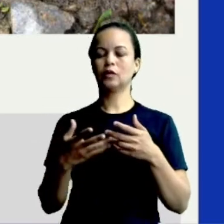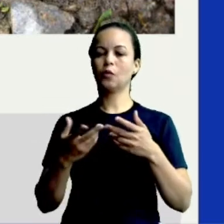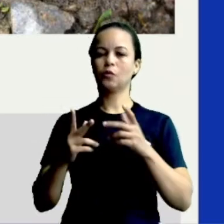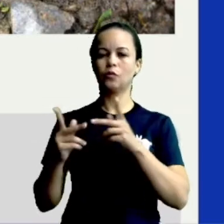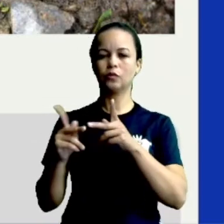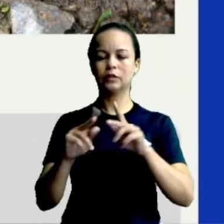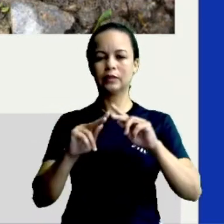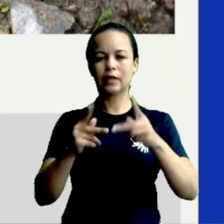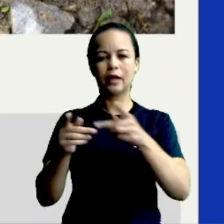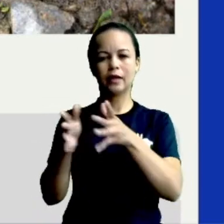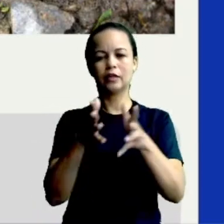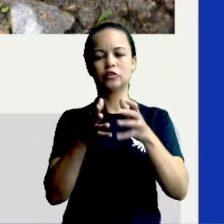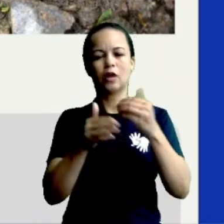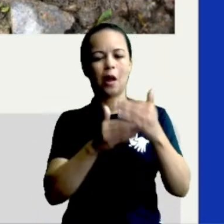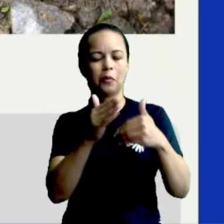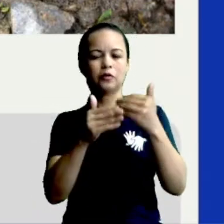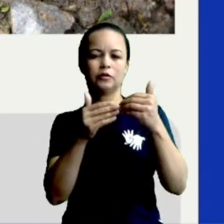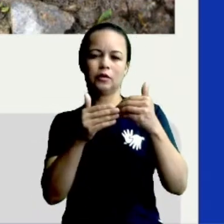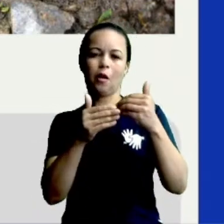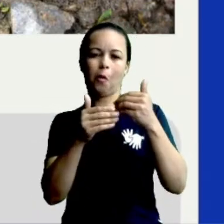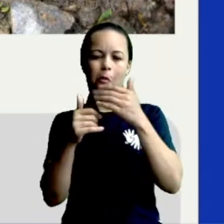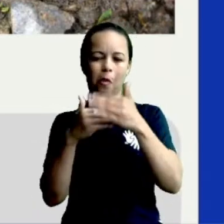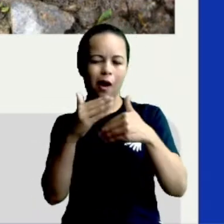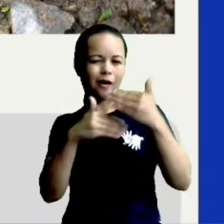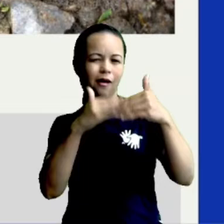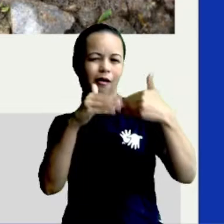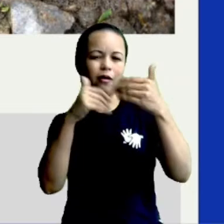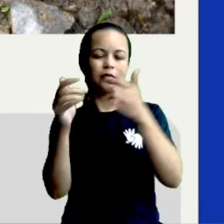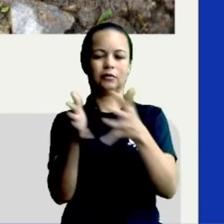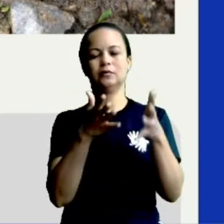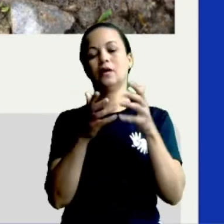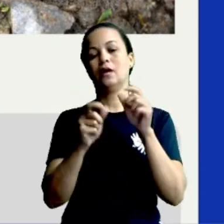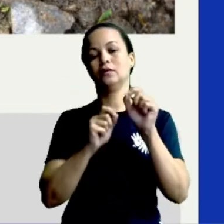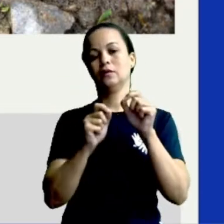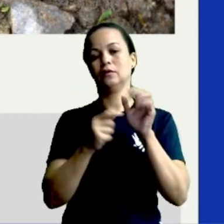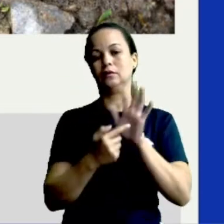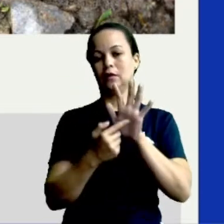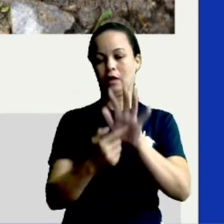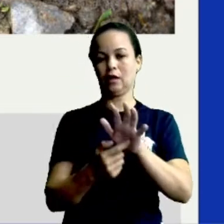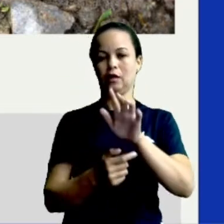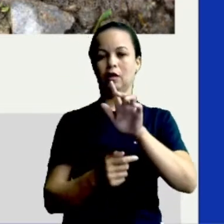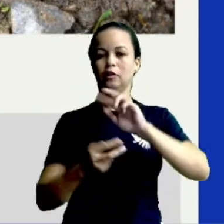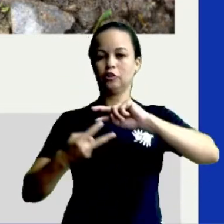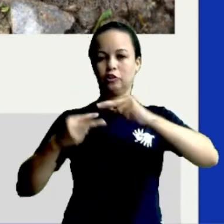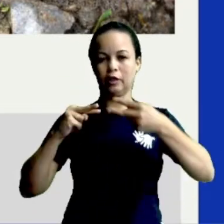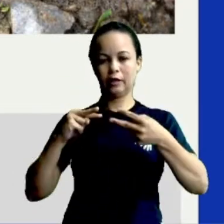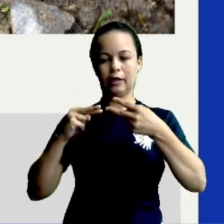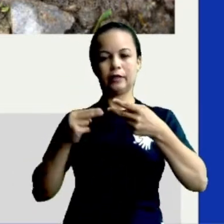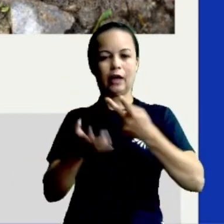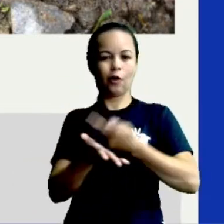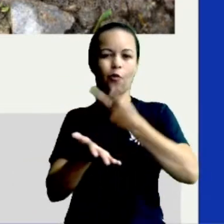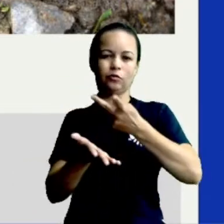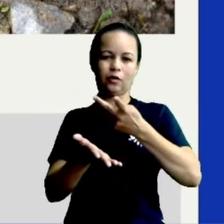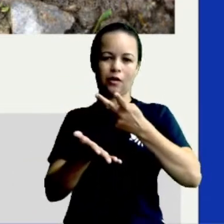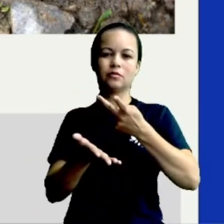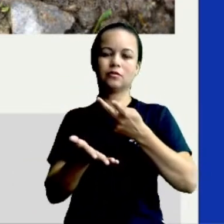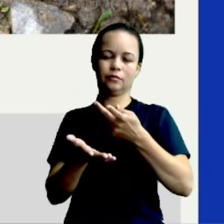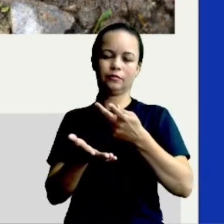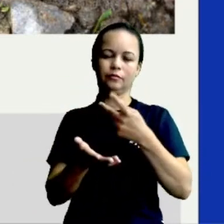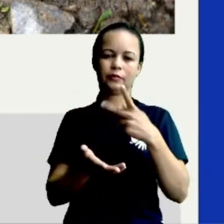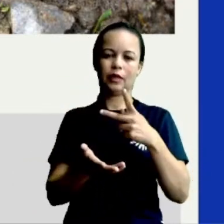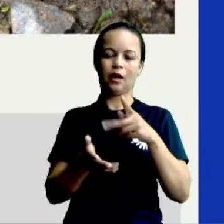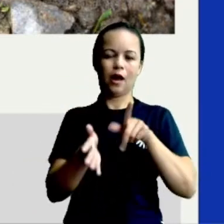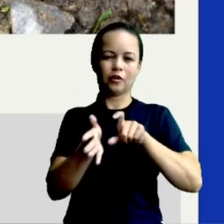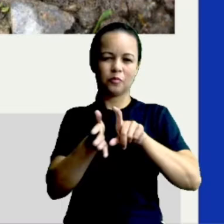reprodução bem mais desenvolvida, né? Em que a variabilidade genética aqui já ocorre bastante.